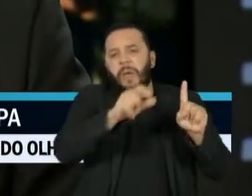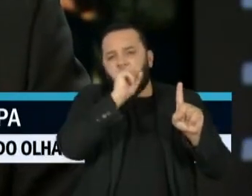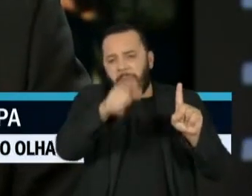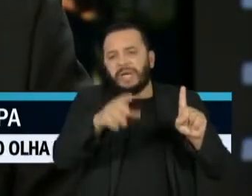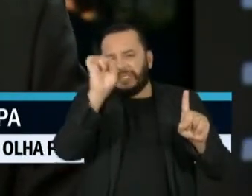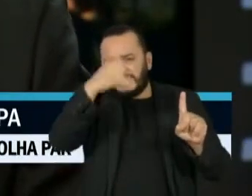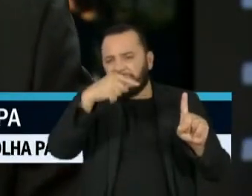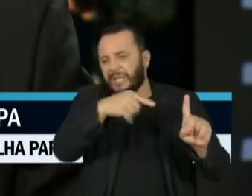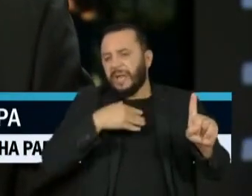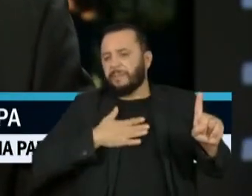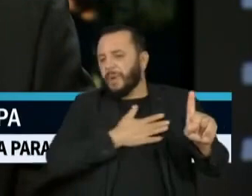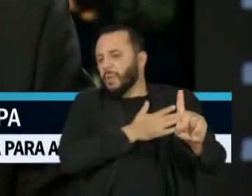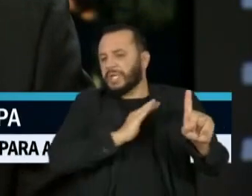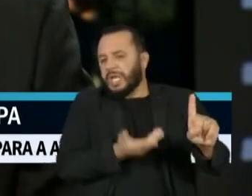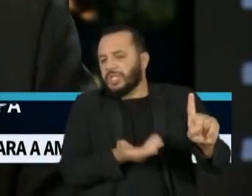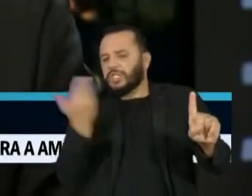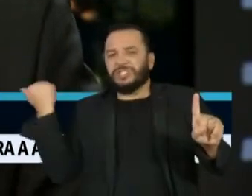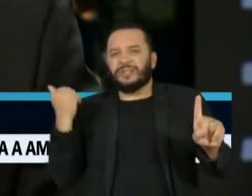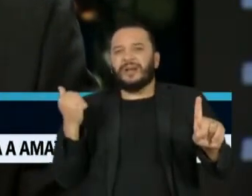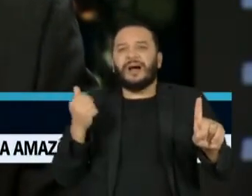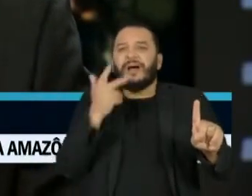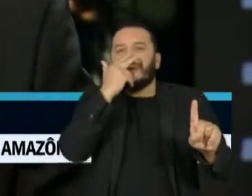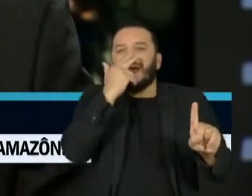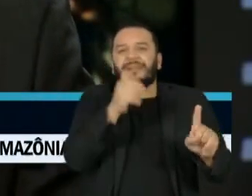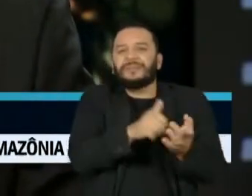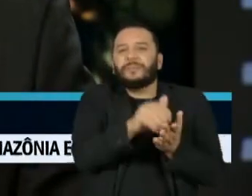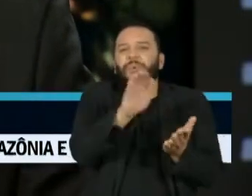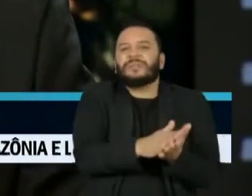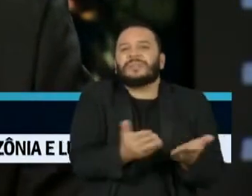quero ver um dia o nosso Poder Judiciário